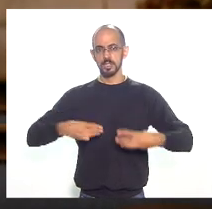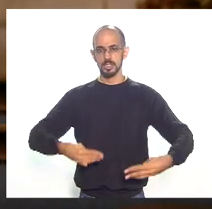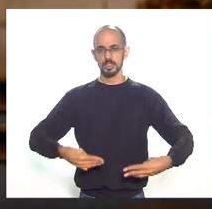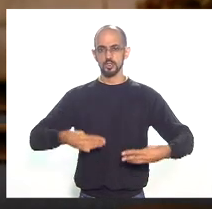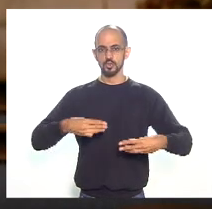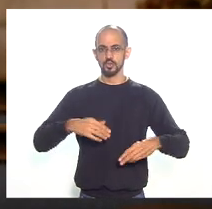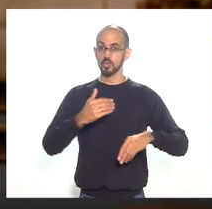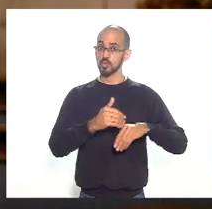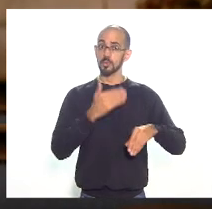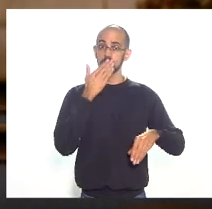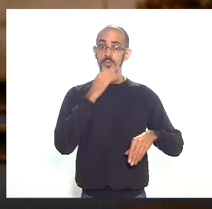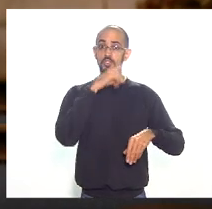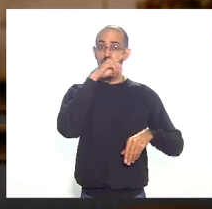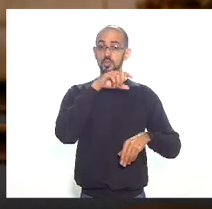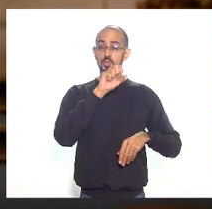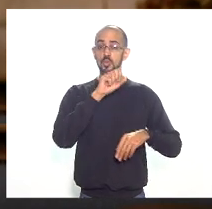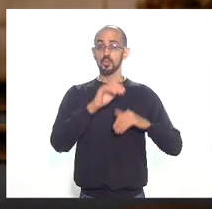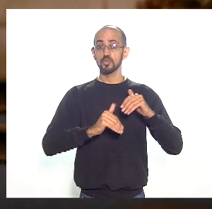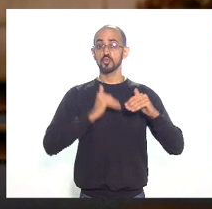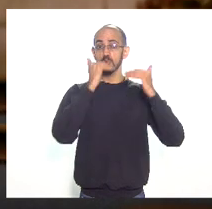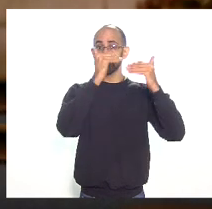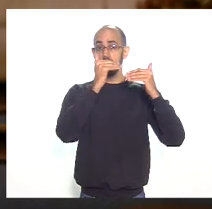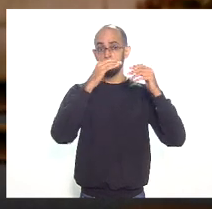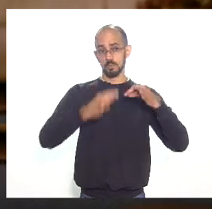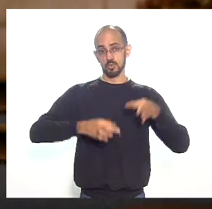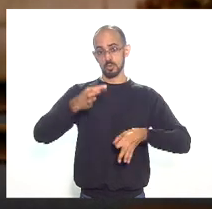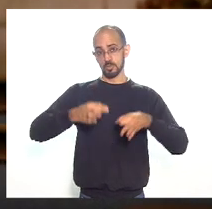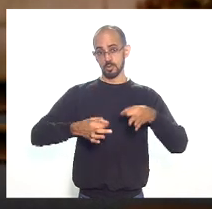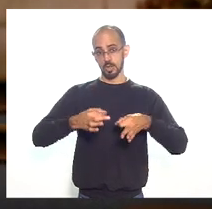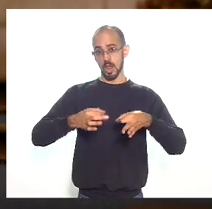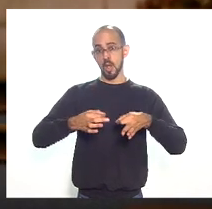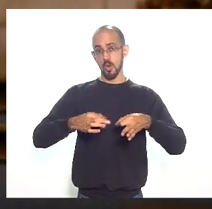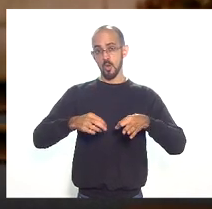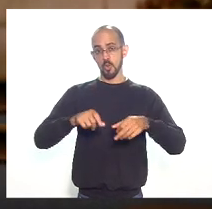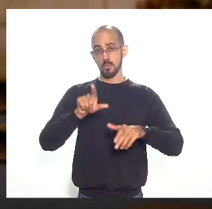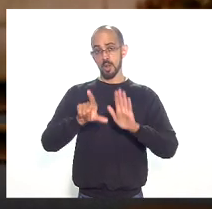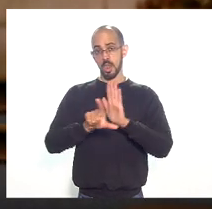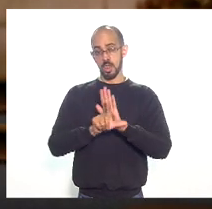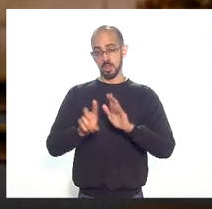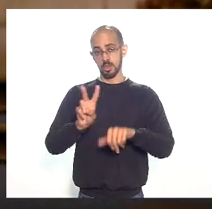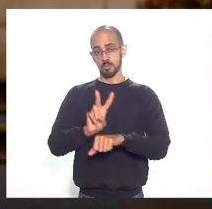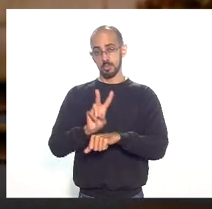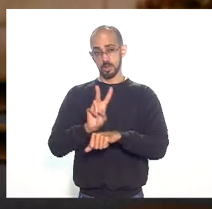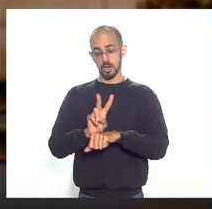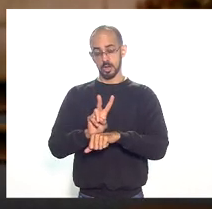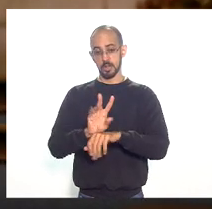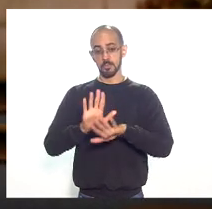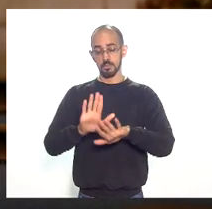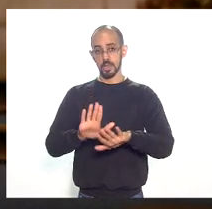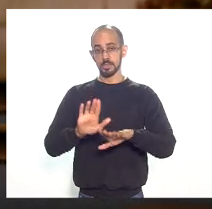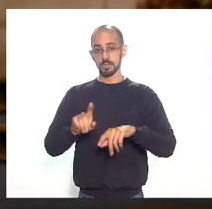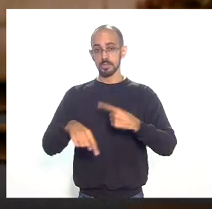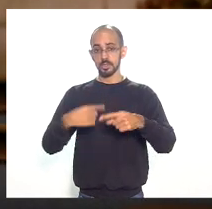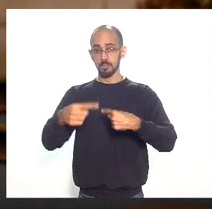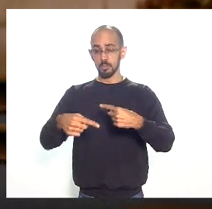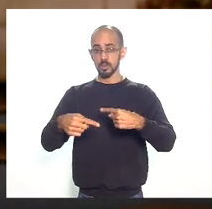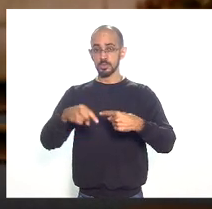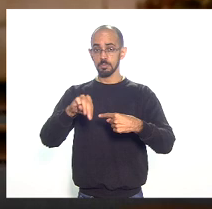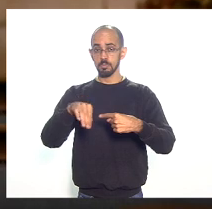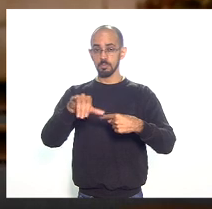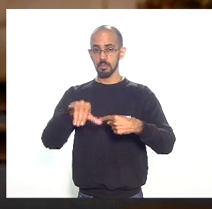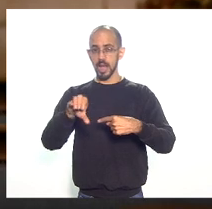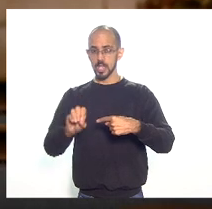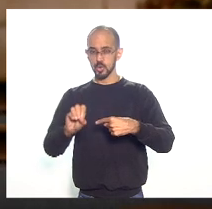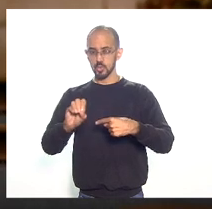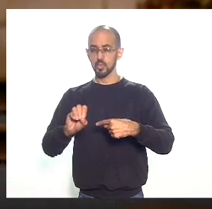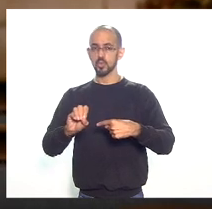o STF, conseguiu uma liminar, mas uma lei depois de maio, quase que